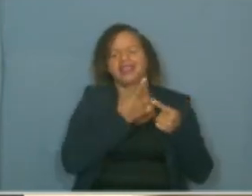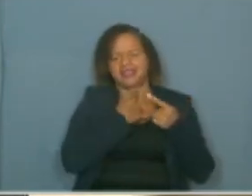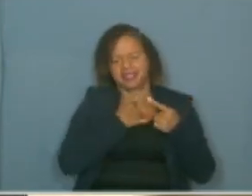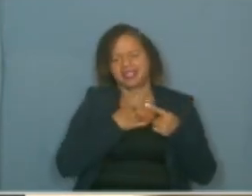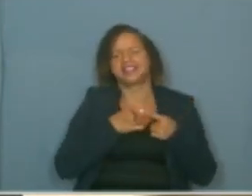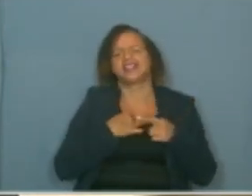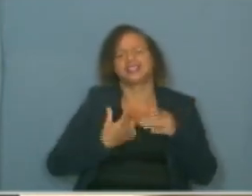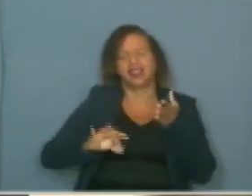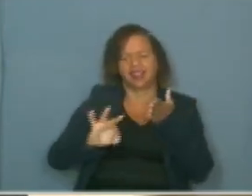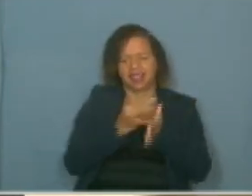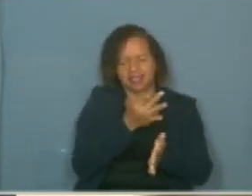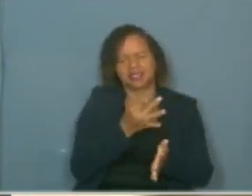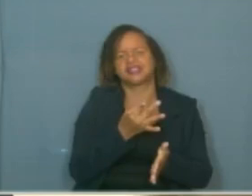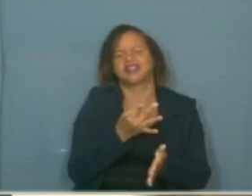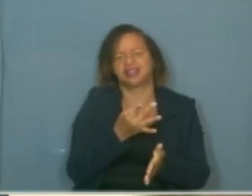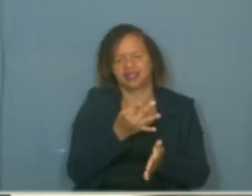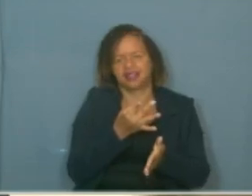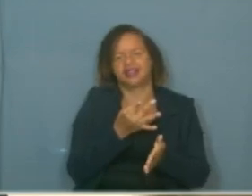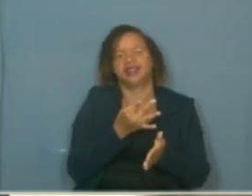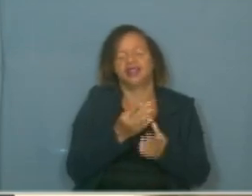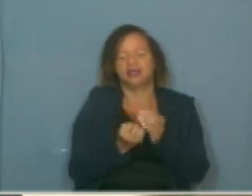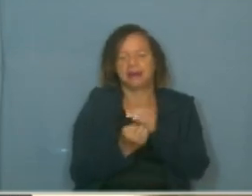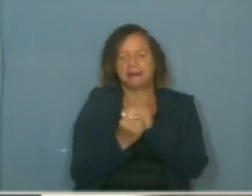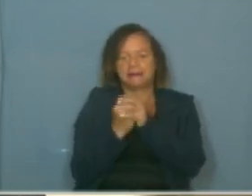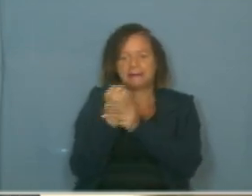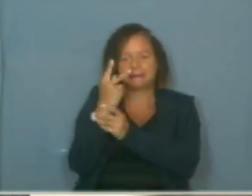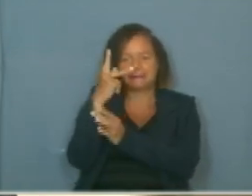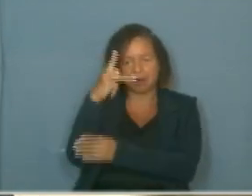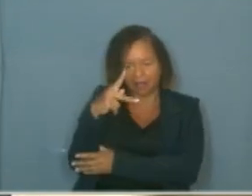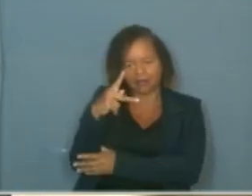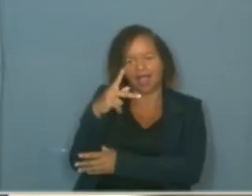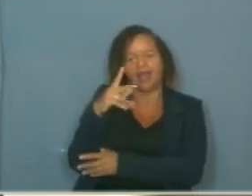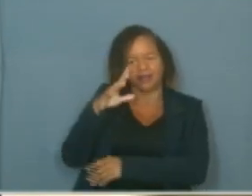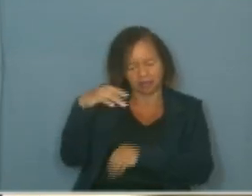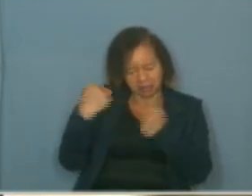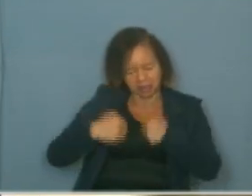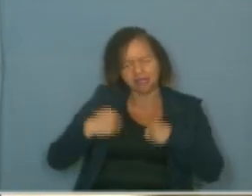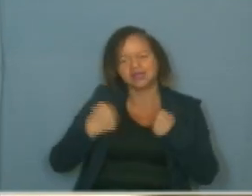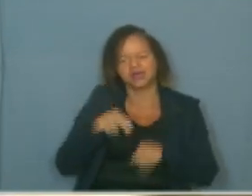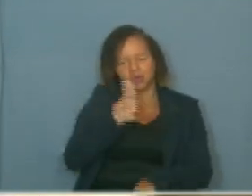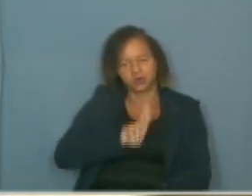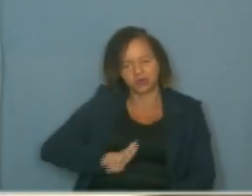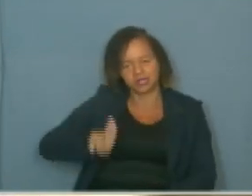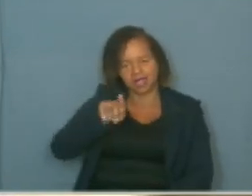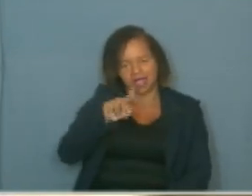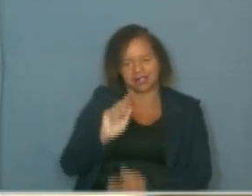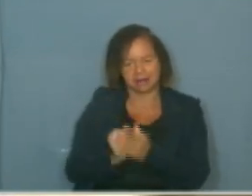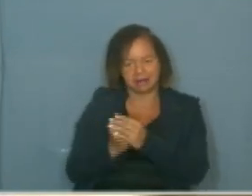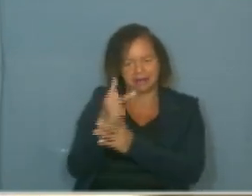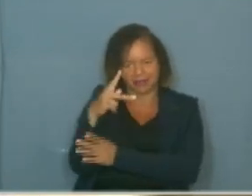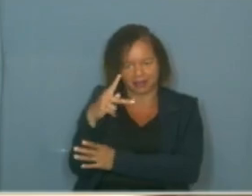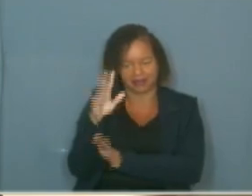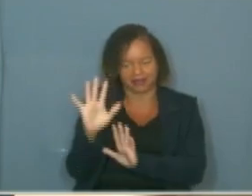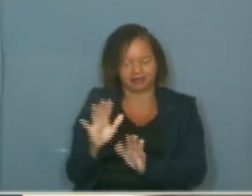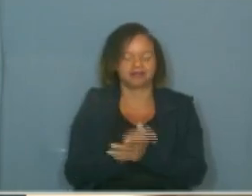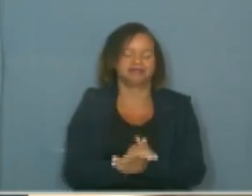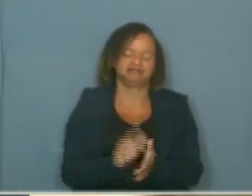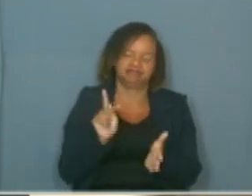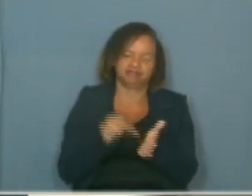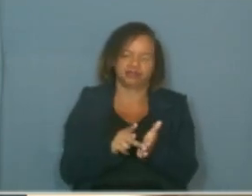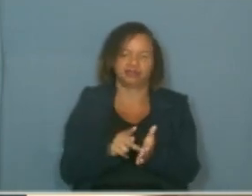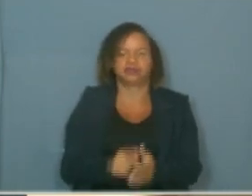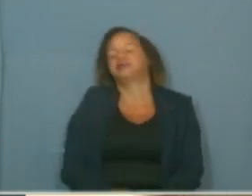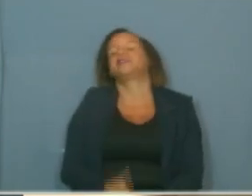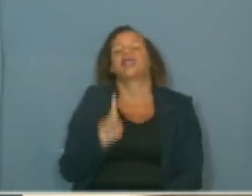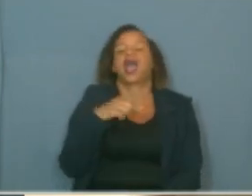fato a legalização, a relegalização de uma planta, também precisa muitas vezes usar esses medicamentos. E de fato foi feito.